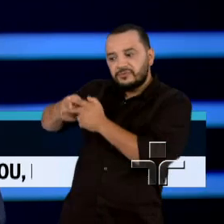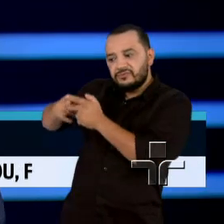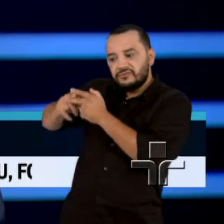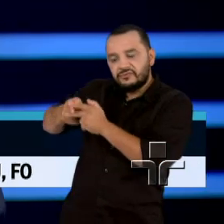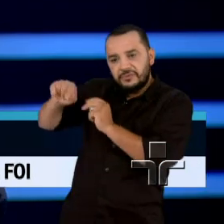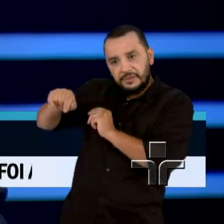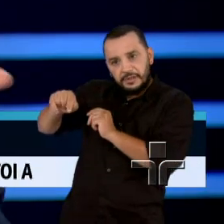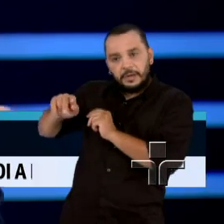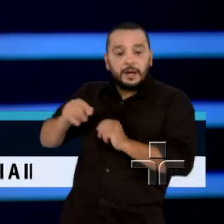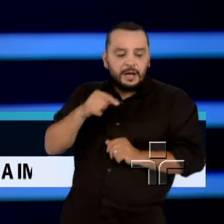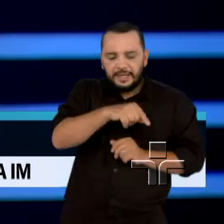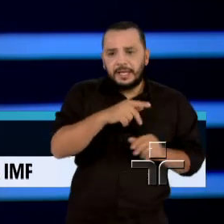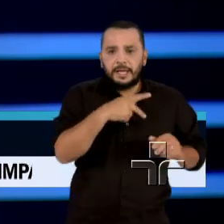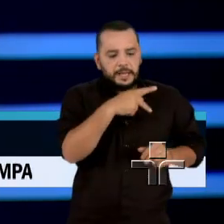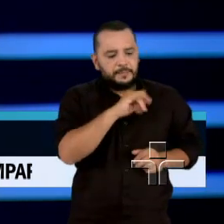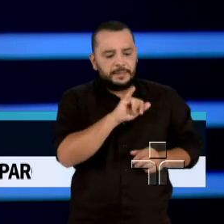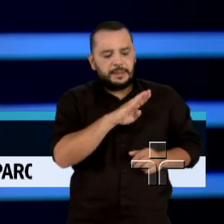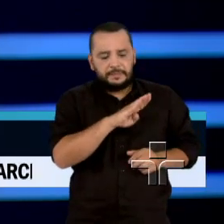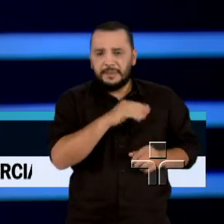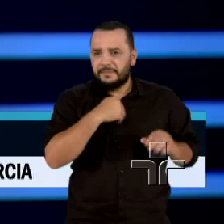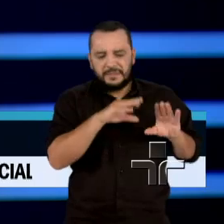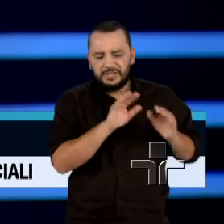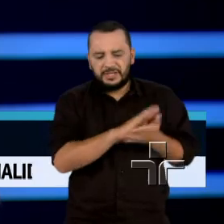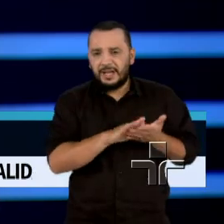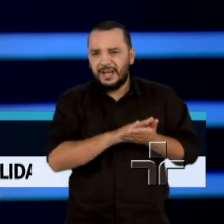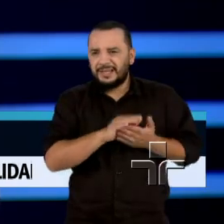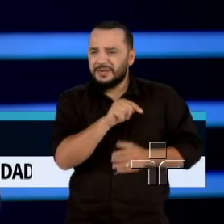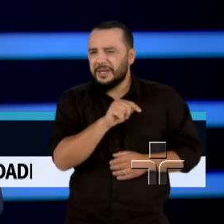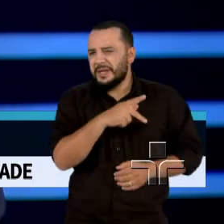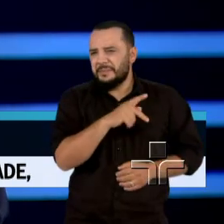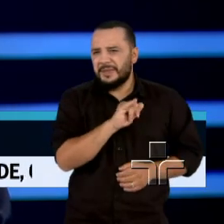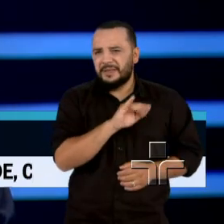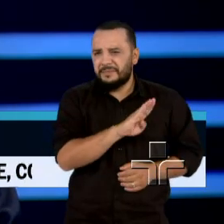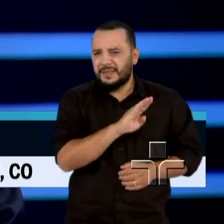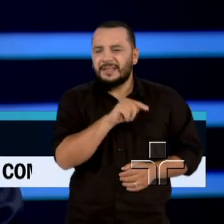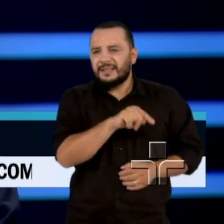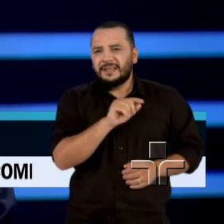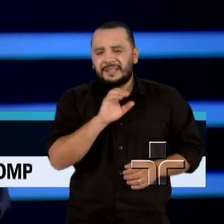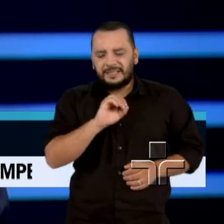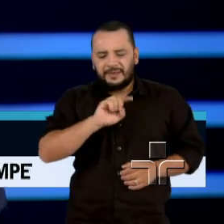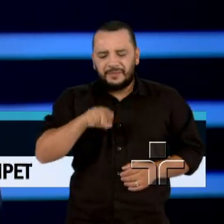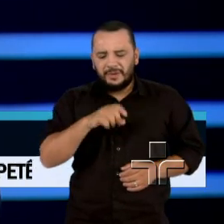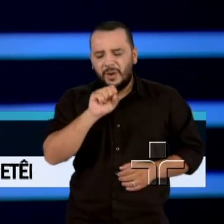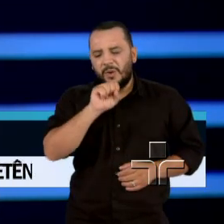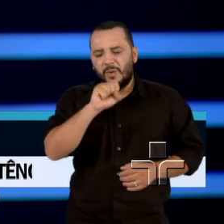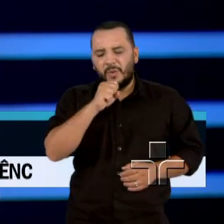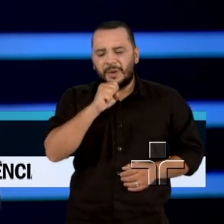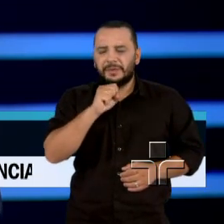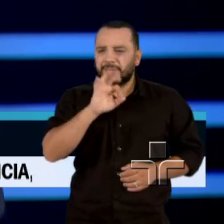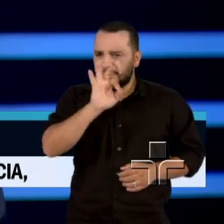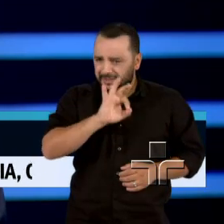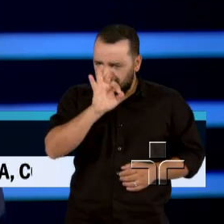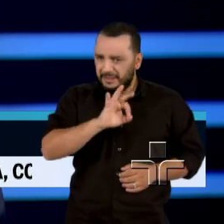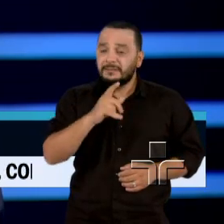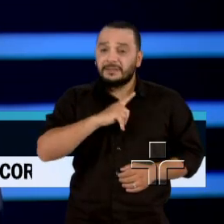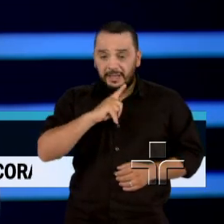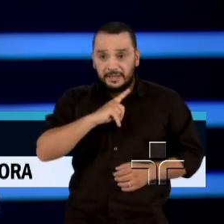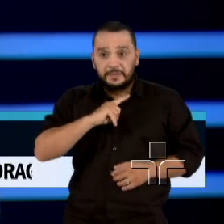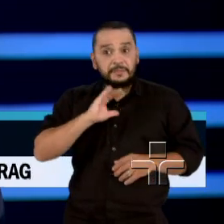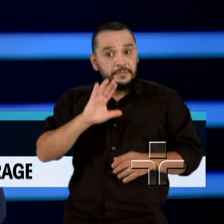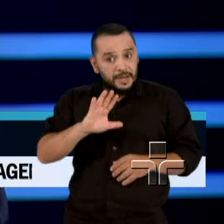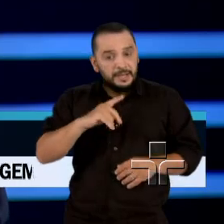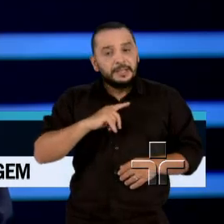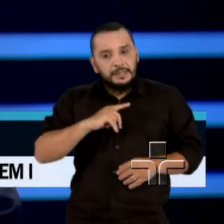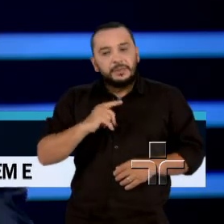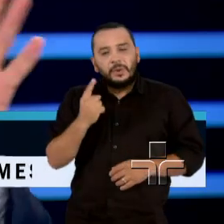crescimento do PIB. Né? O PIB está crescendo pouquíssimo, então 0,8% para esse ano, mas mesmo assim o impacto de cada 1% do